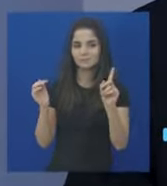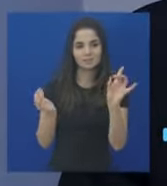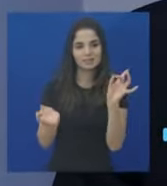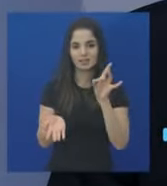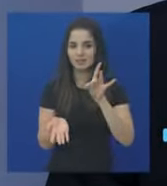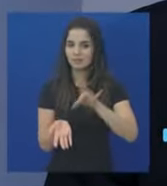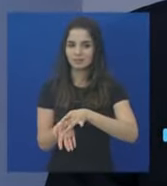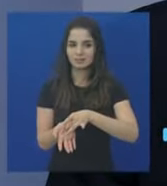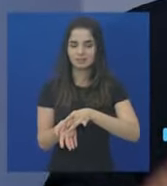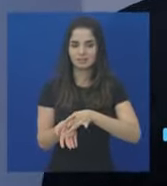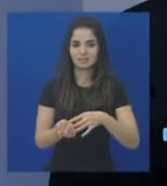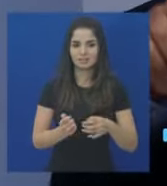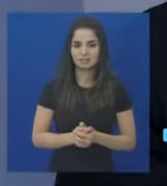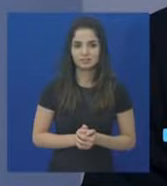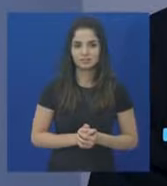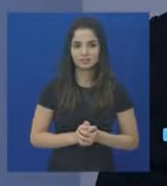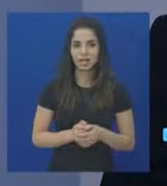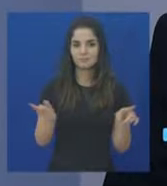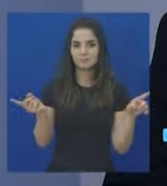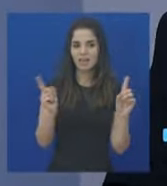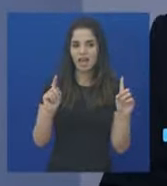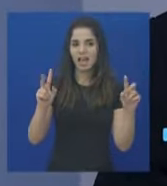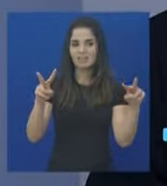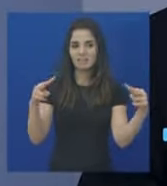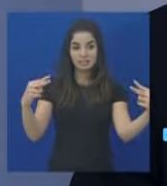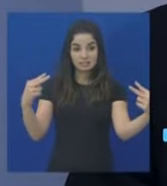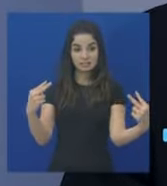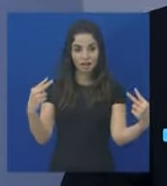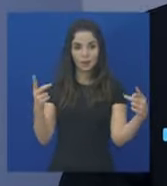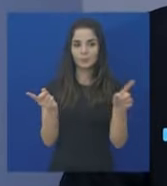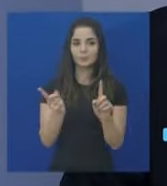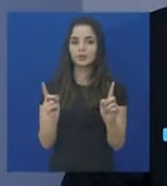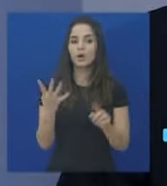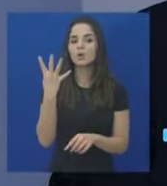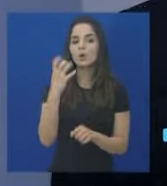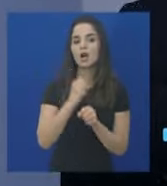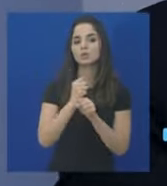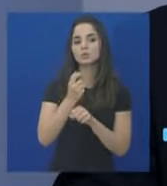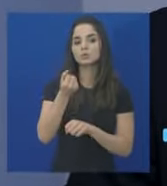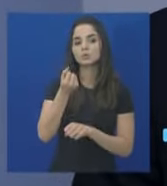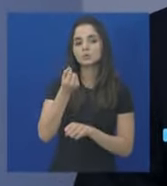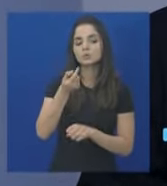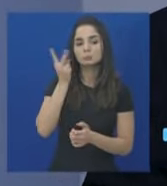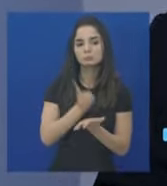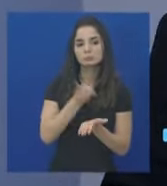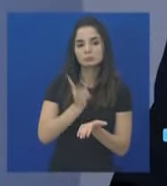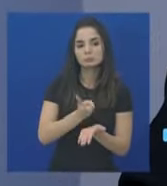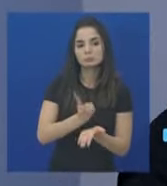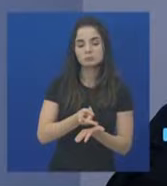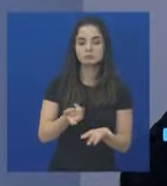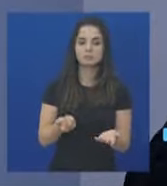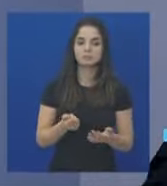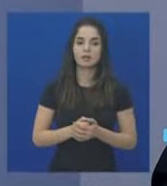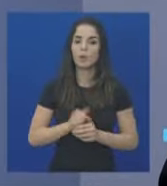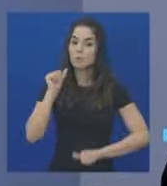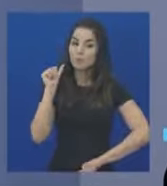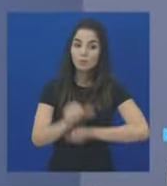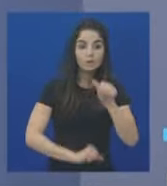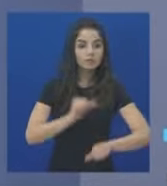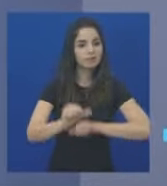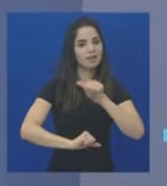Atenção ao servidor não é essa que você viu com quatro anos sem reajuste. Vamos mudar. Vamos fazer